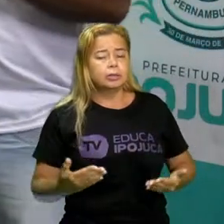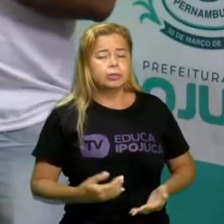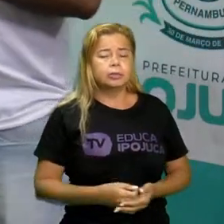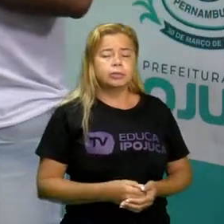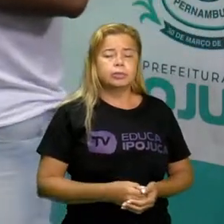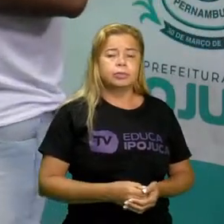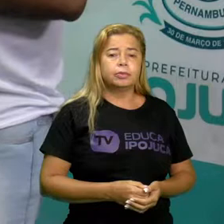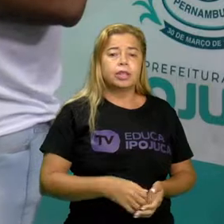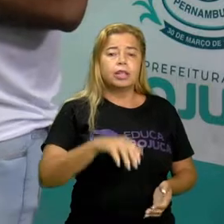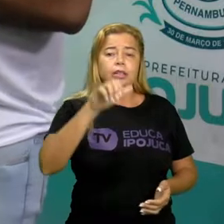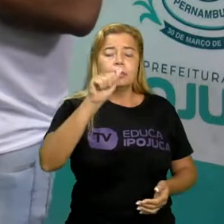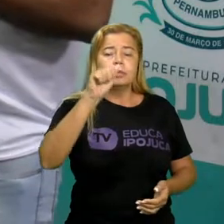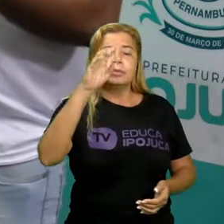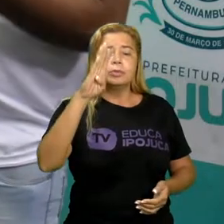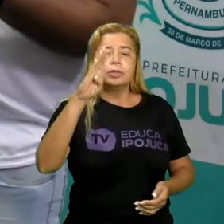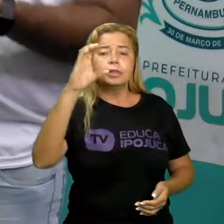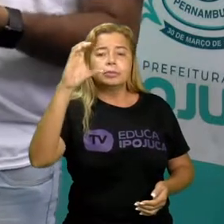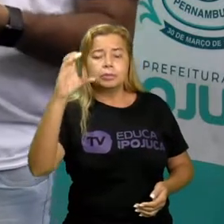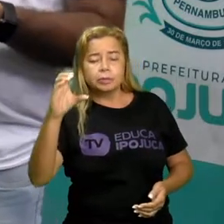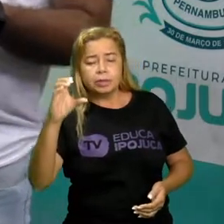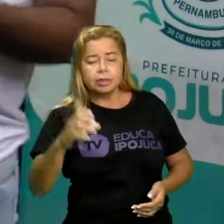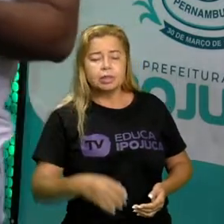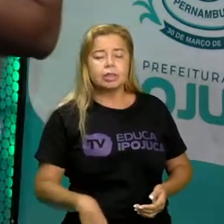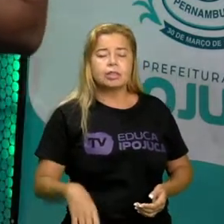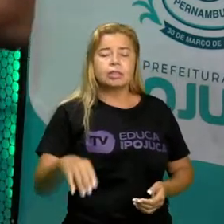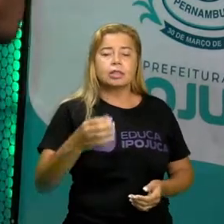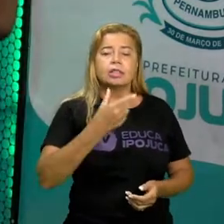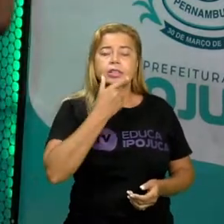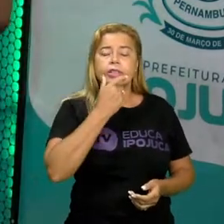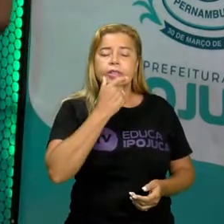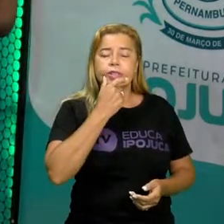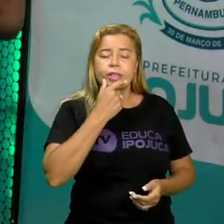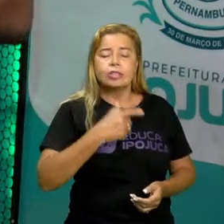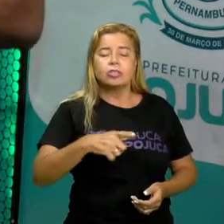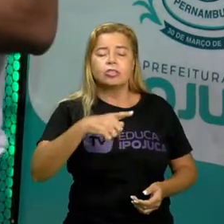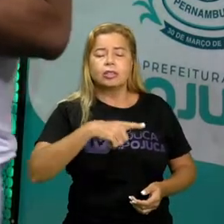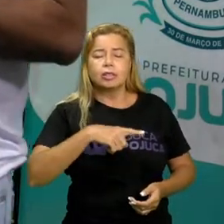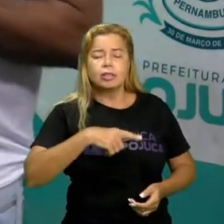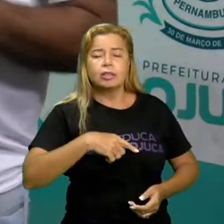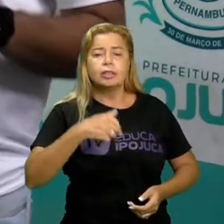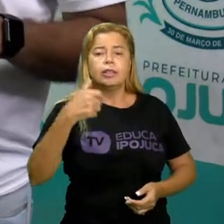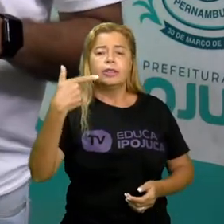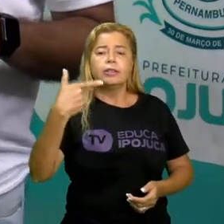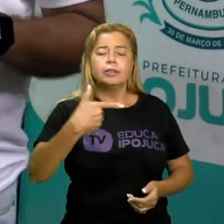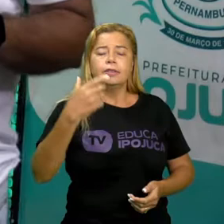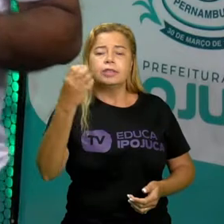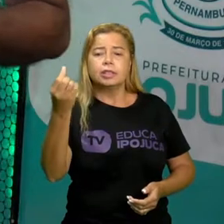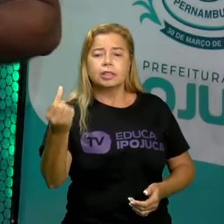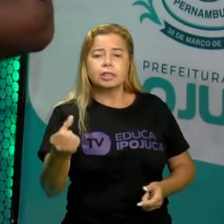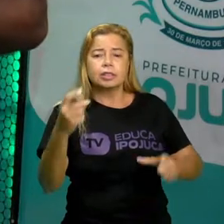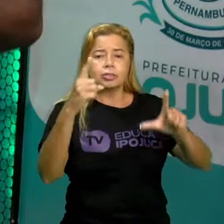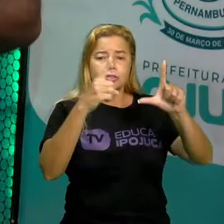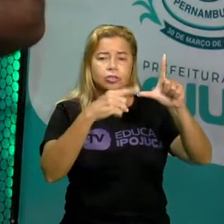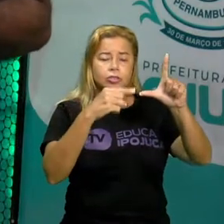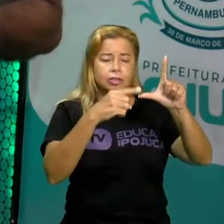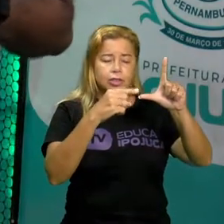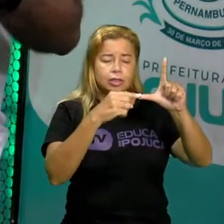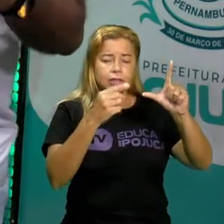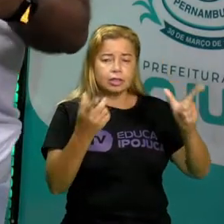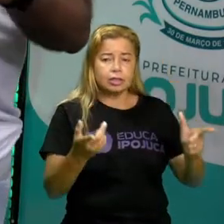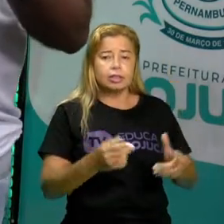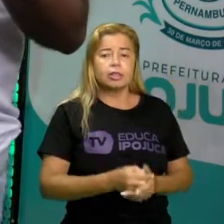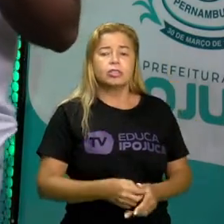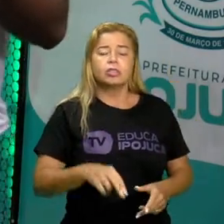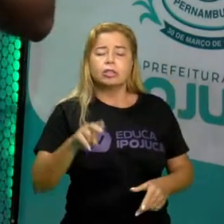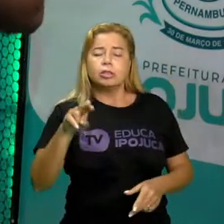o ABC, em inglês, o ABC, tem 26 letras. O que vai diferenciar apenas